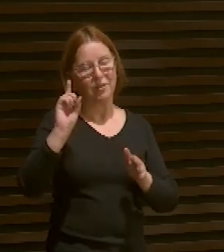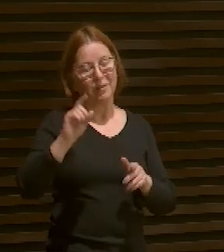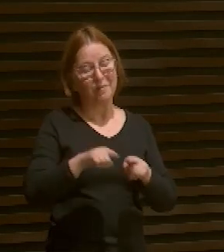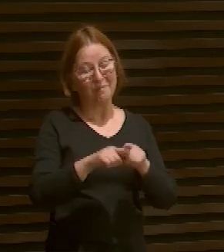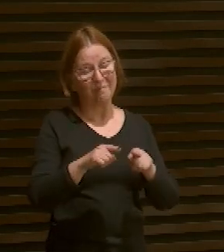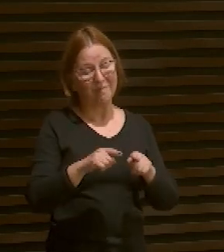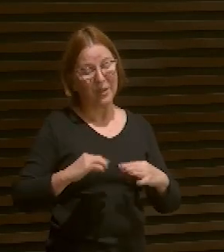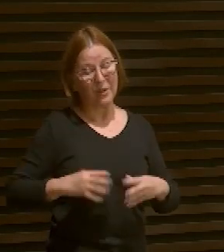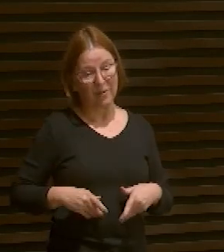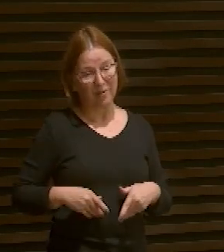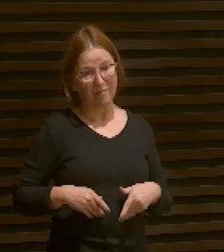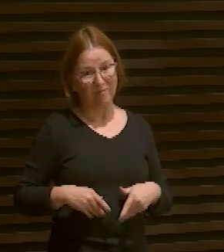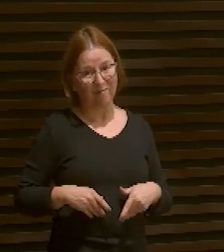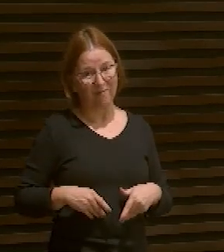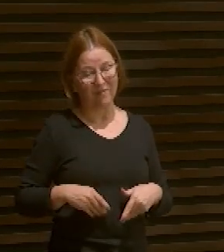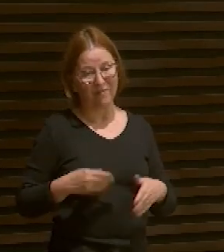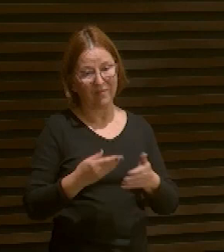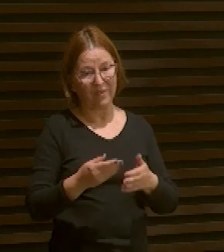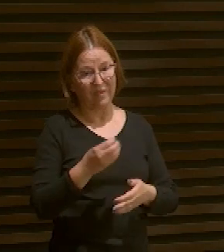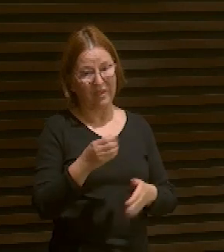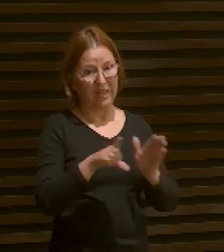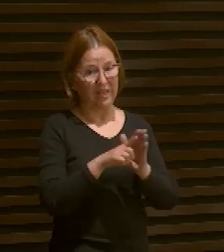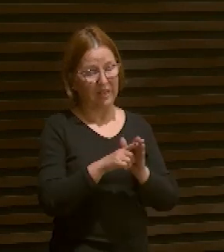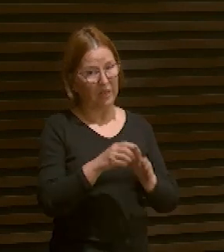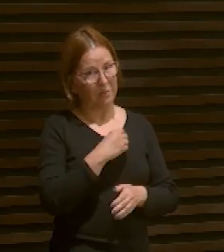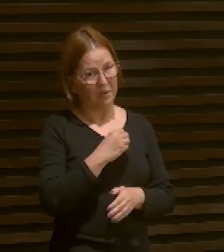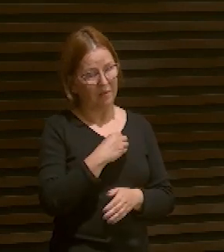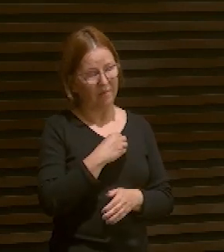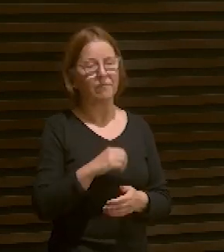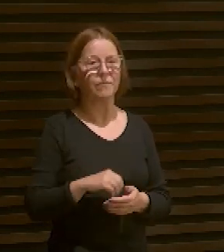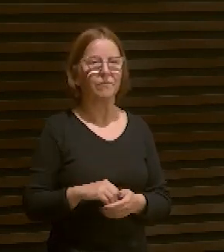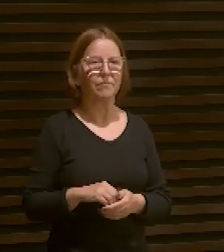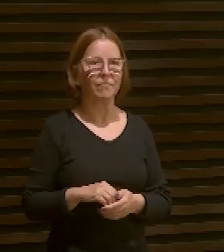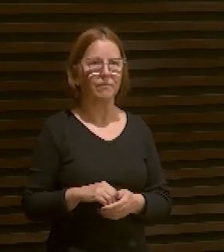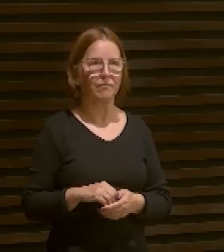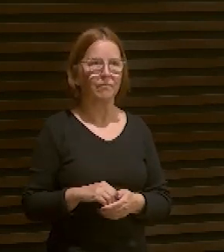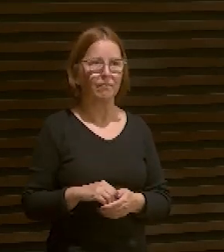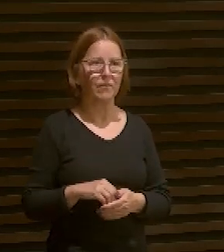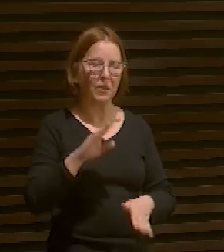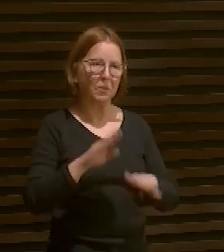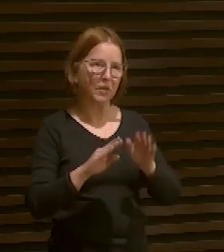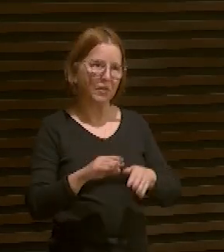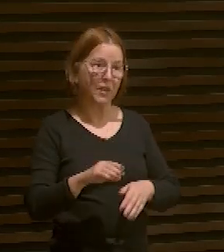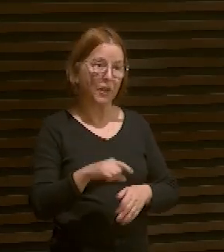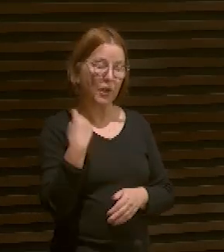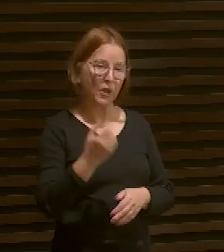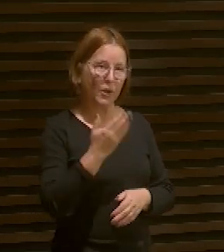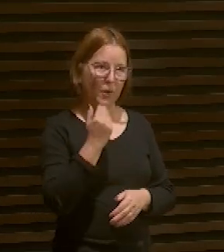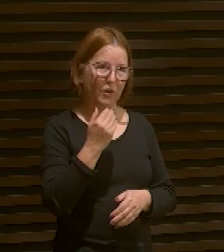lei do pecado, acontece que muitas vezes nós podemos estar comendo da árvore